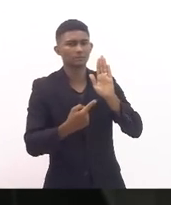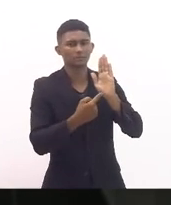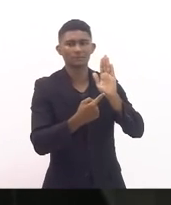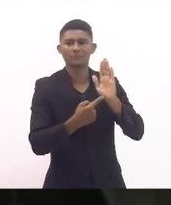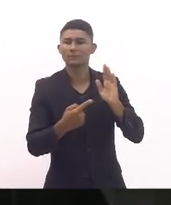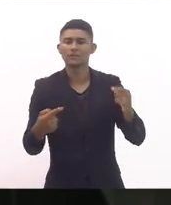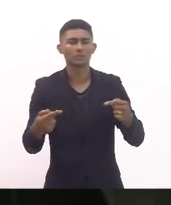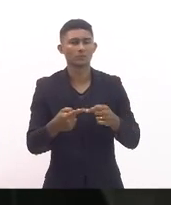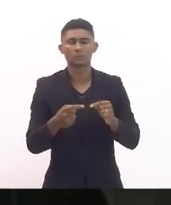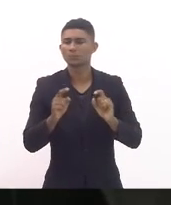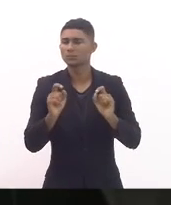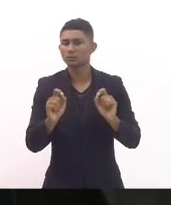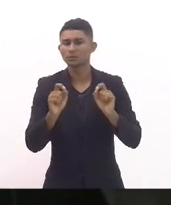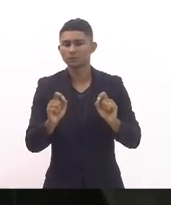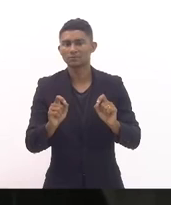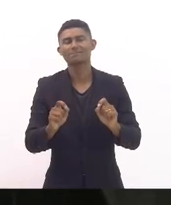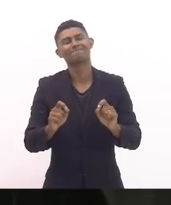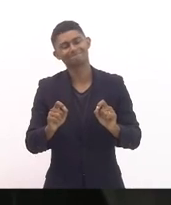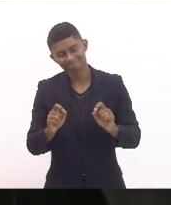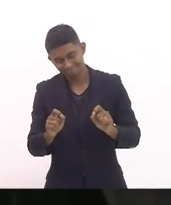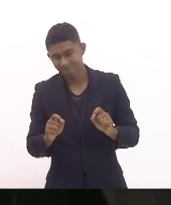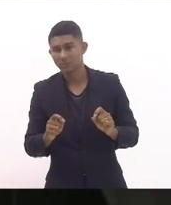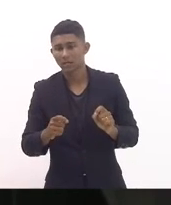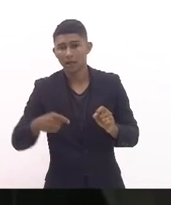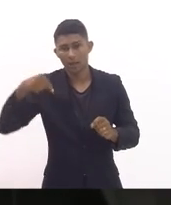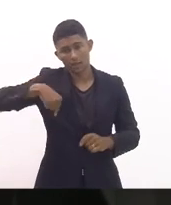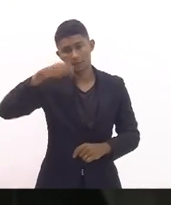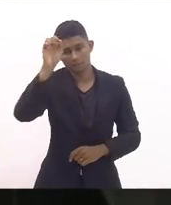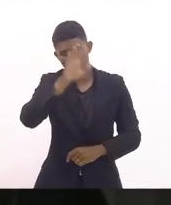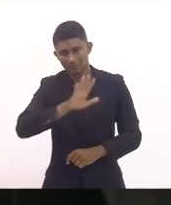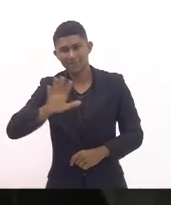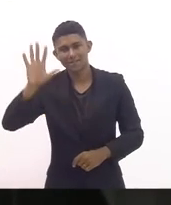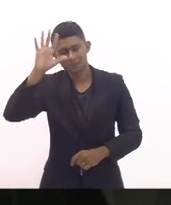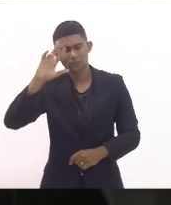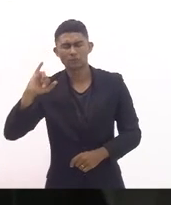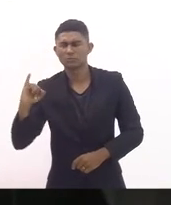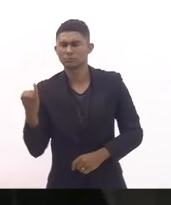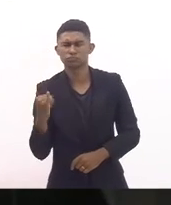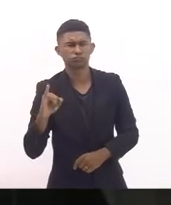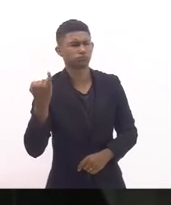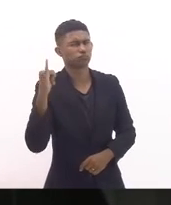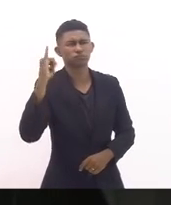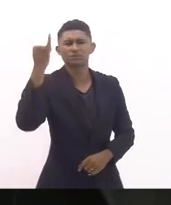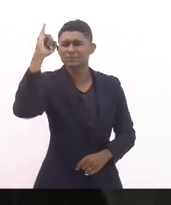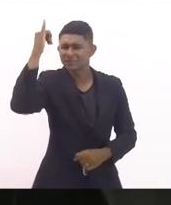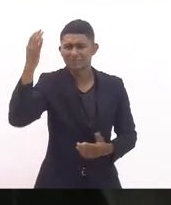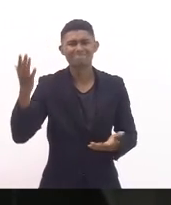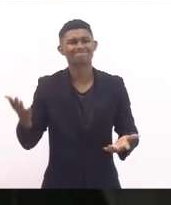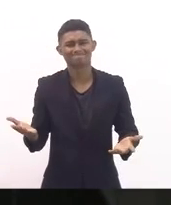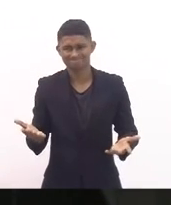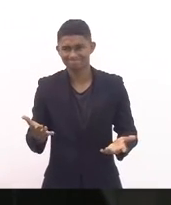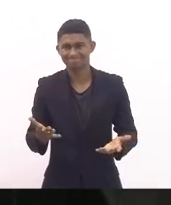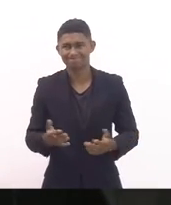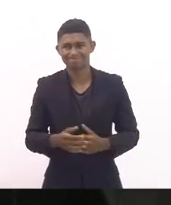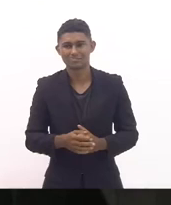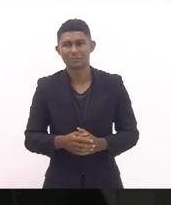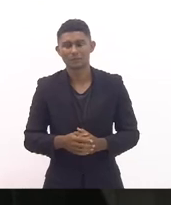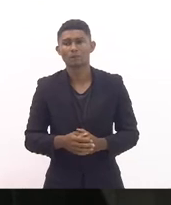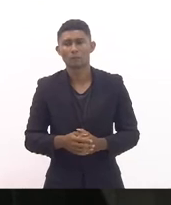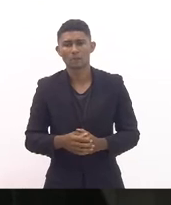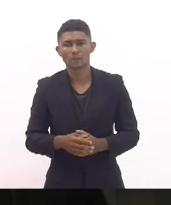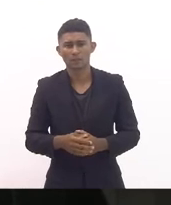girando em torno da alta estupenda de juros do Brasil nesse último período né juros e voltaram a ser juros O